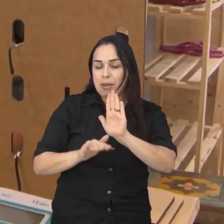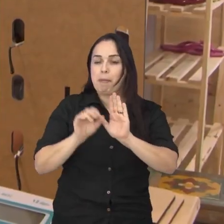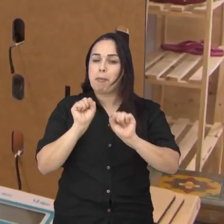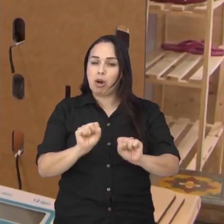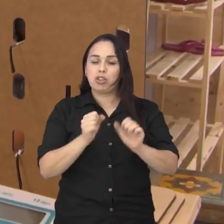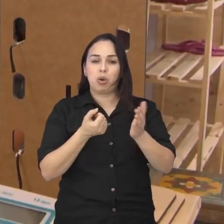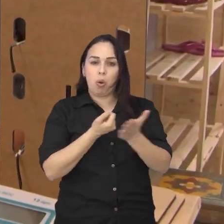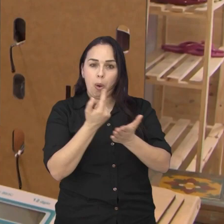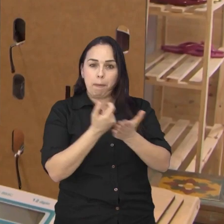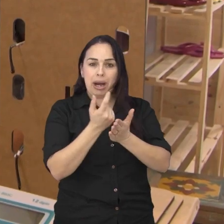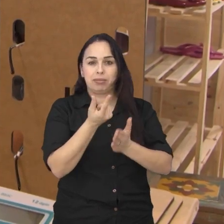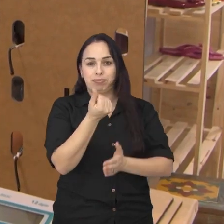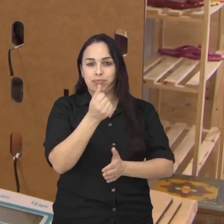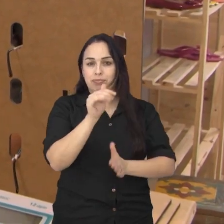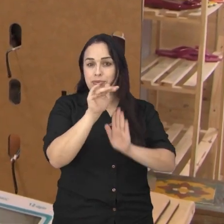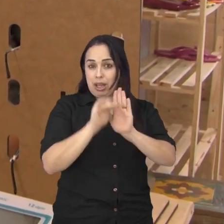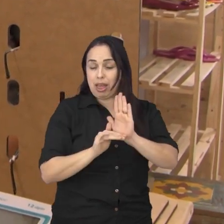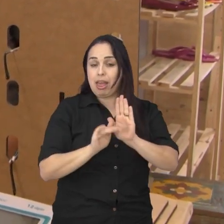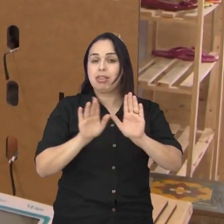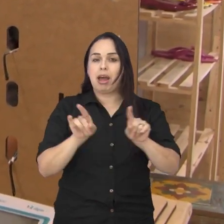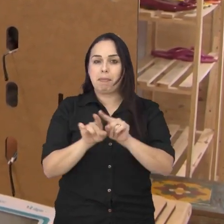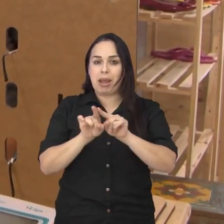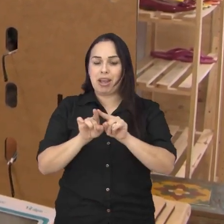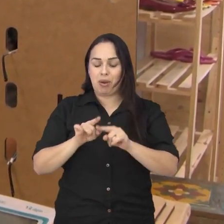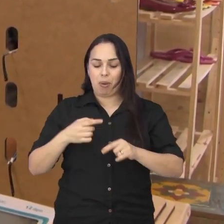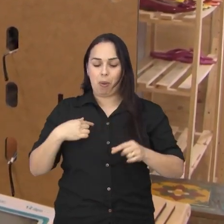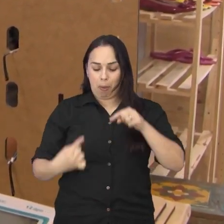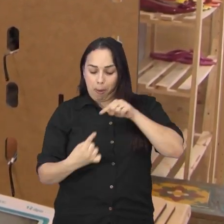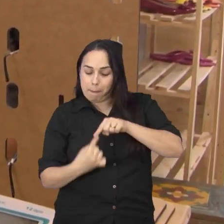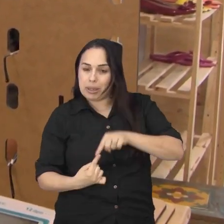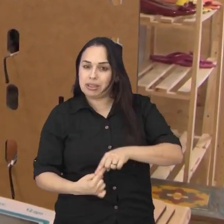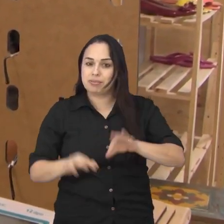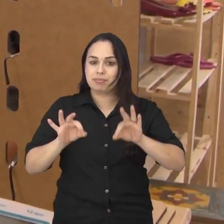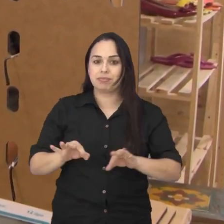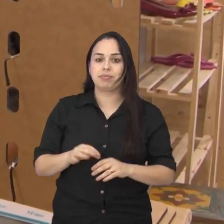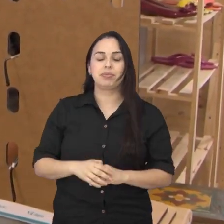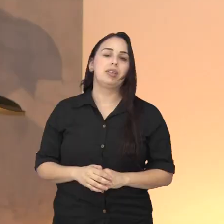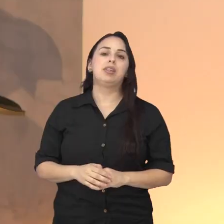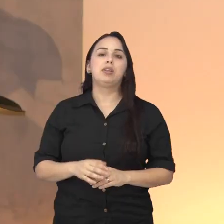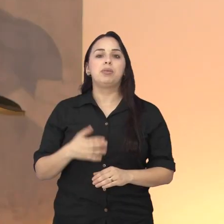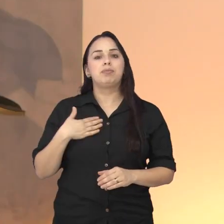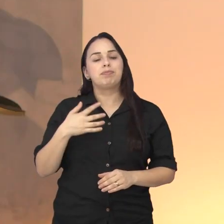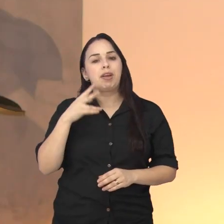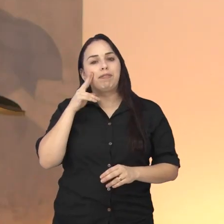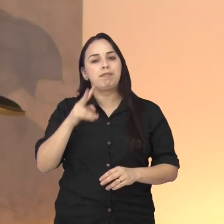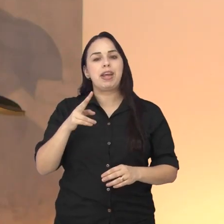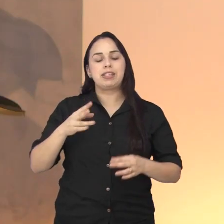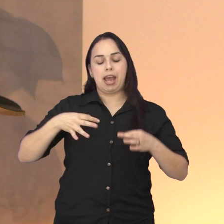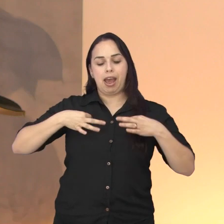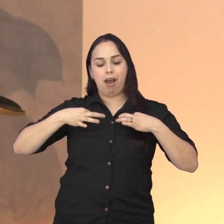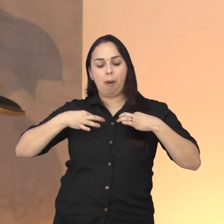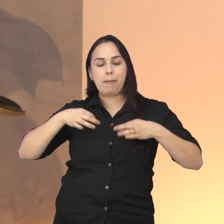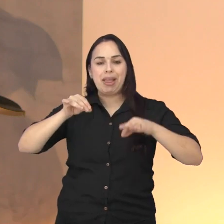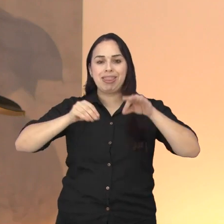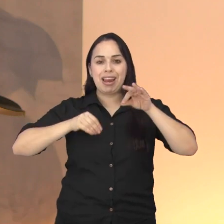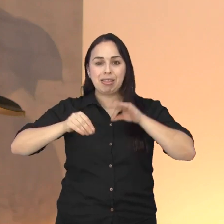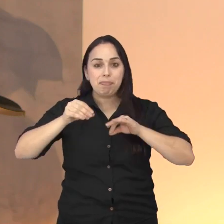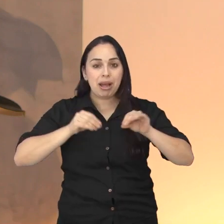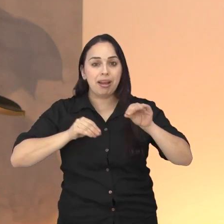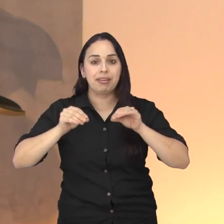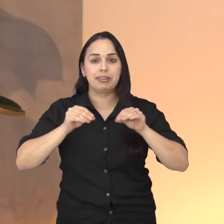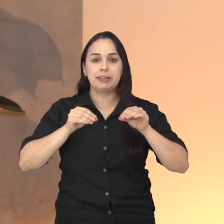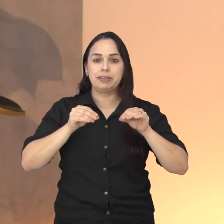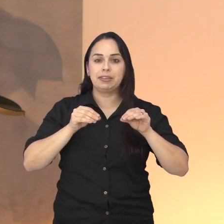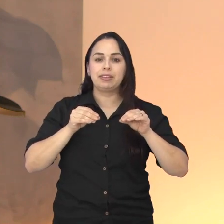Dá para comprar gastando menos e ainda assim acompanhando as últimas tendências. A gente vê muito tule, muita